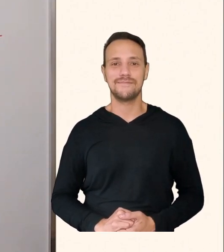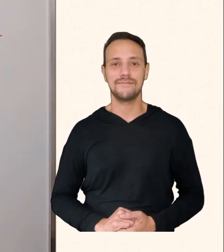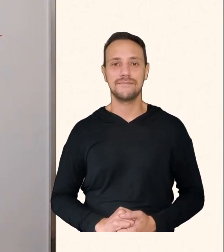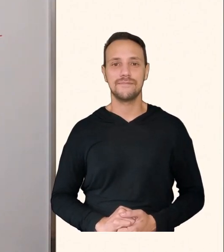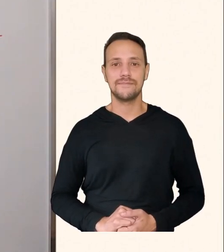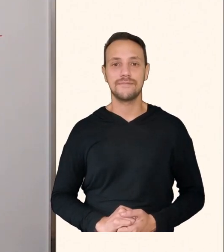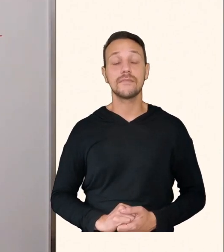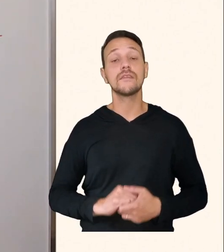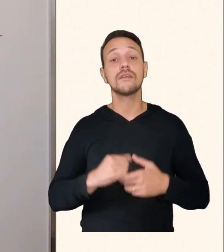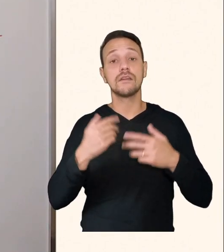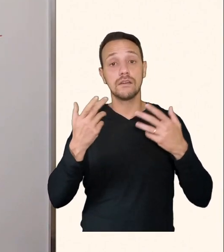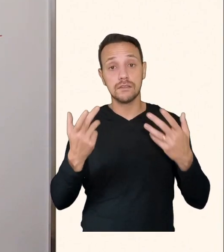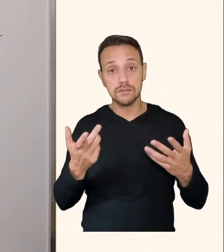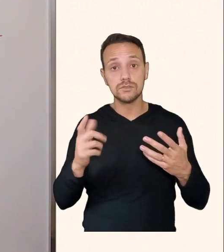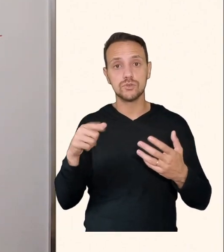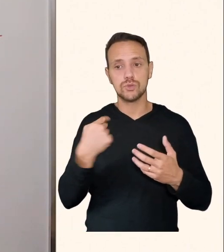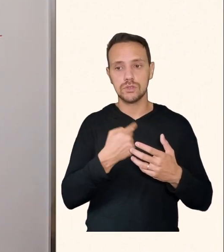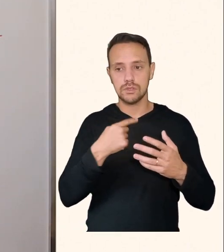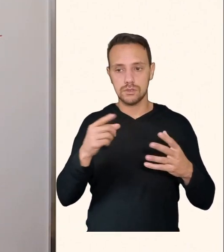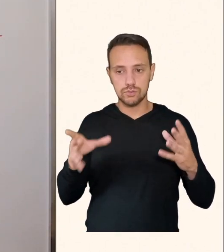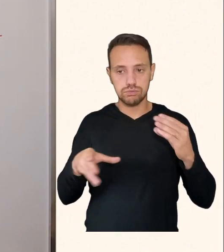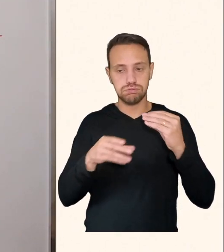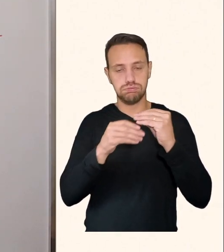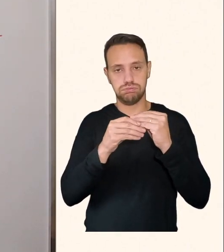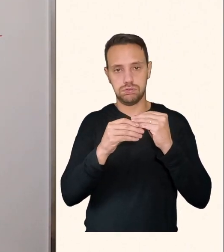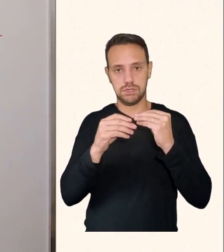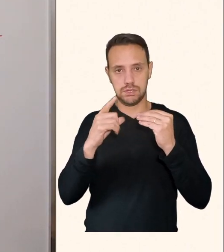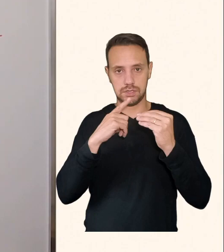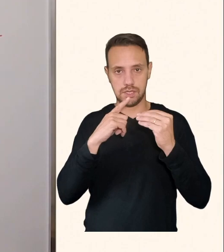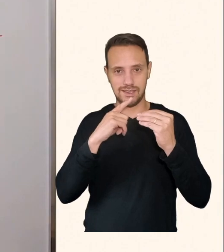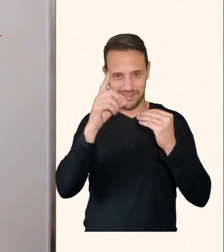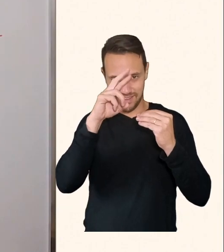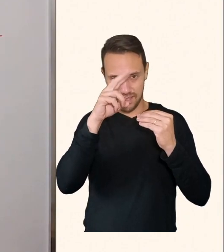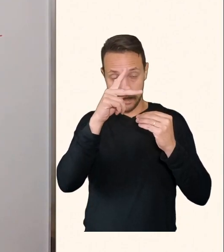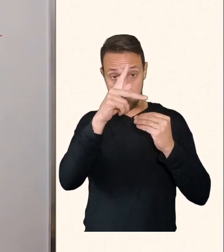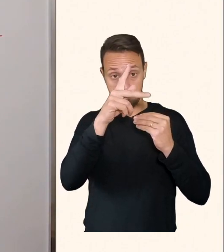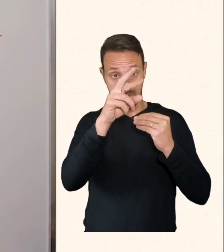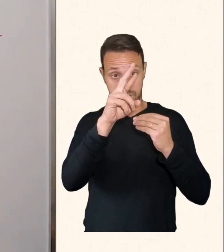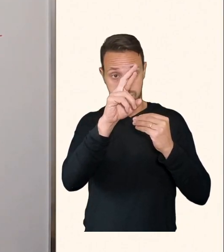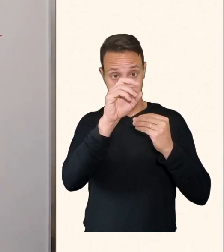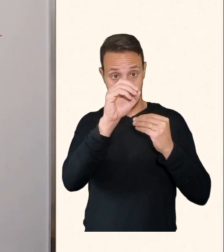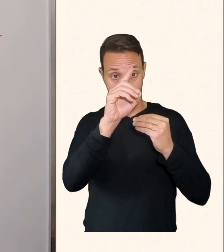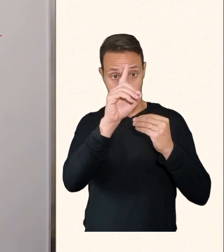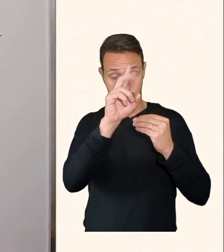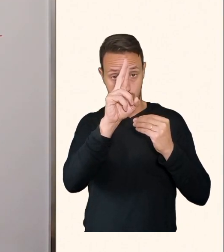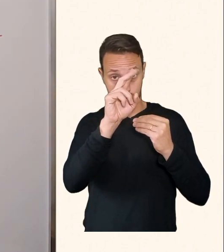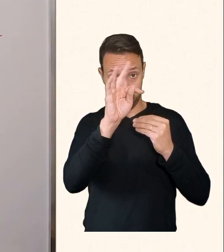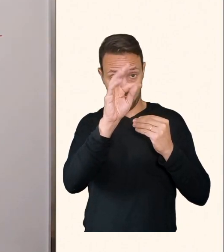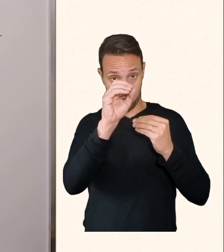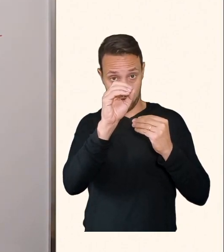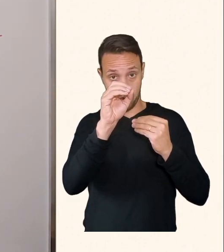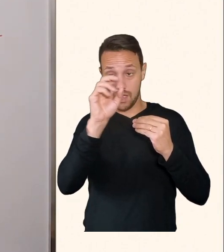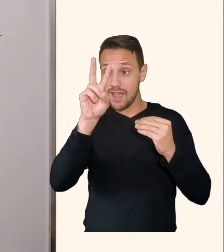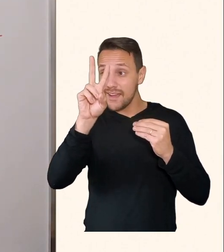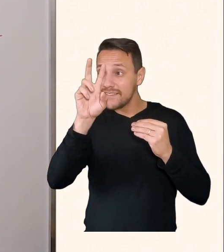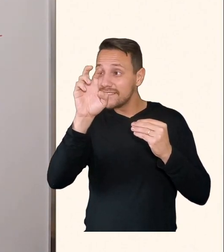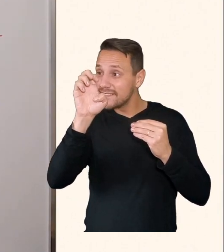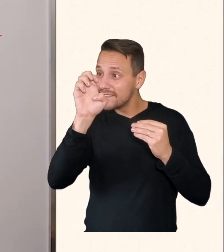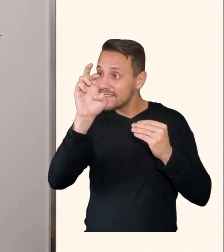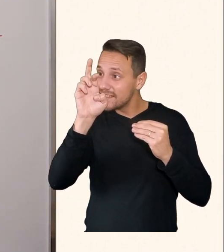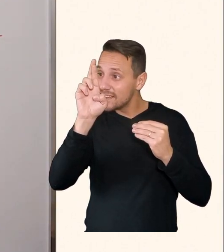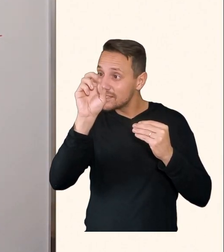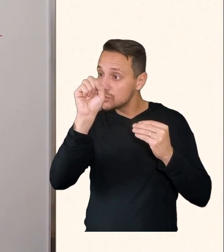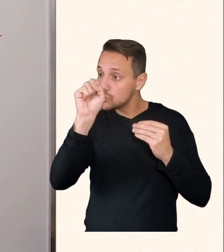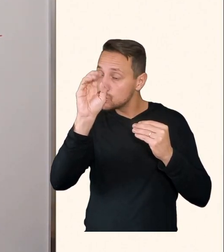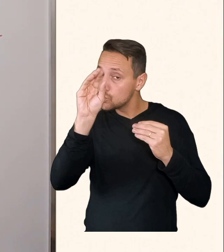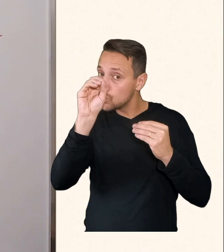versores, vamos encontrar agora as direções e os sentidos, legal? Pessoal, I com I, J com J e K com K,